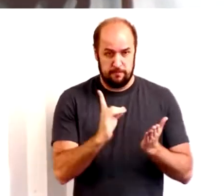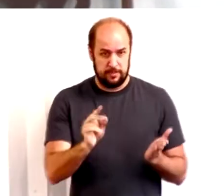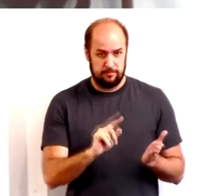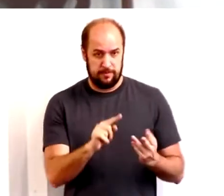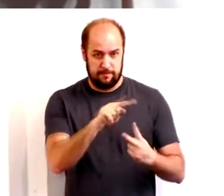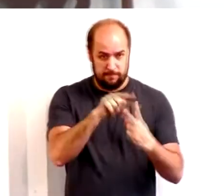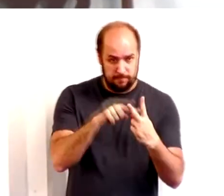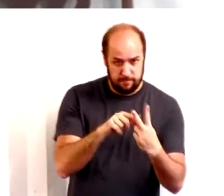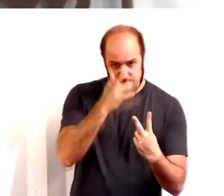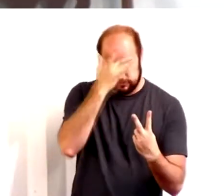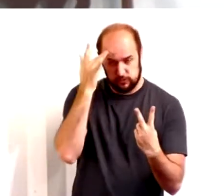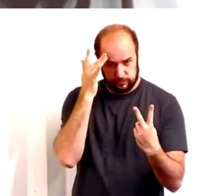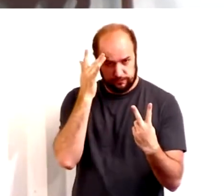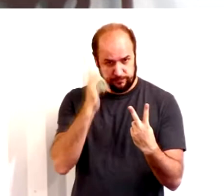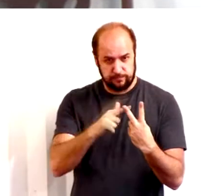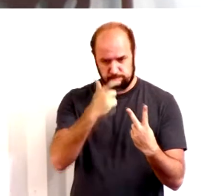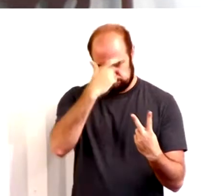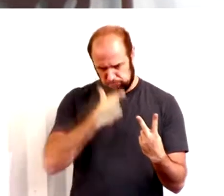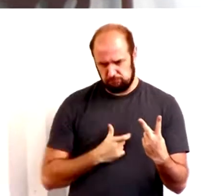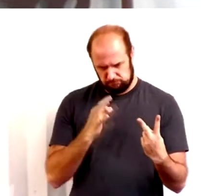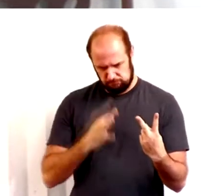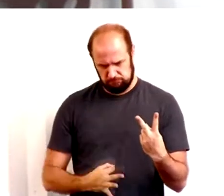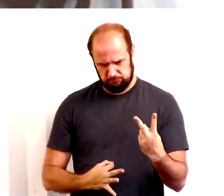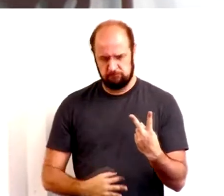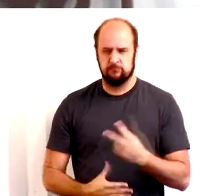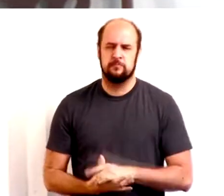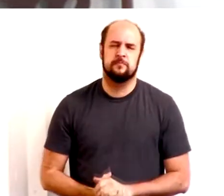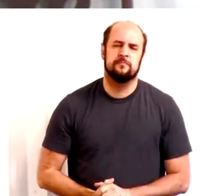de pessoas de caráter